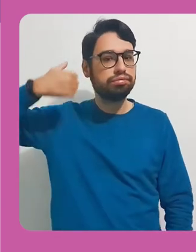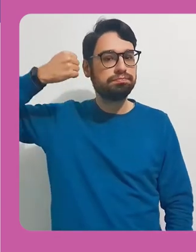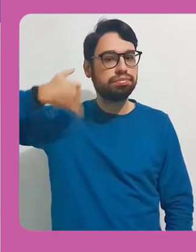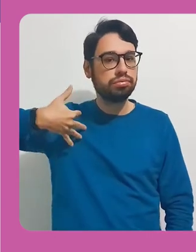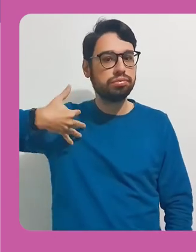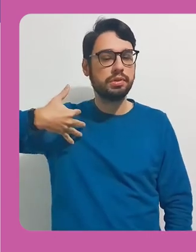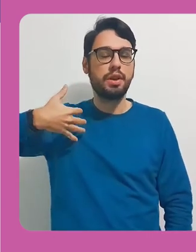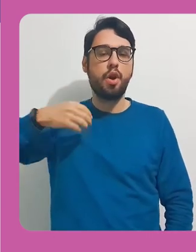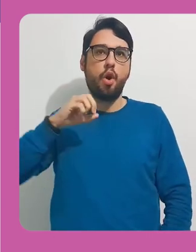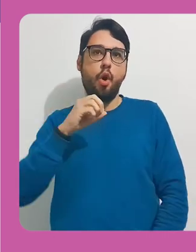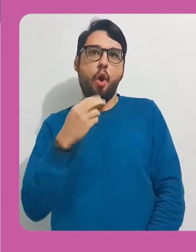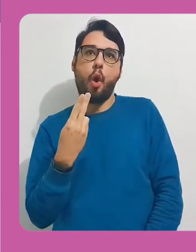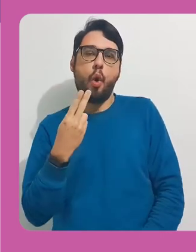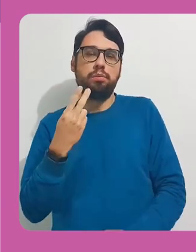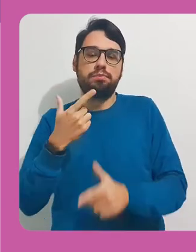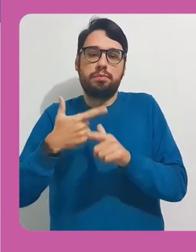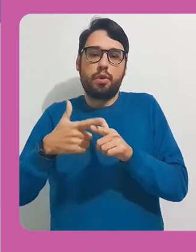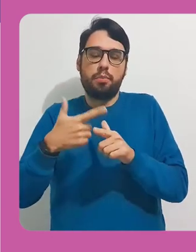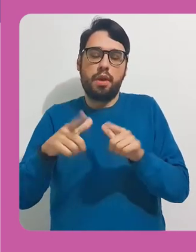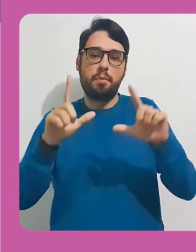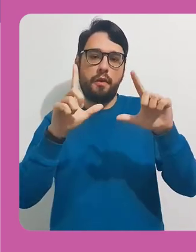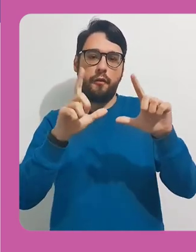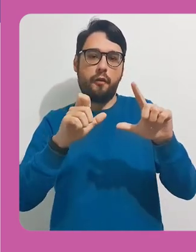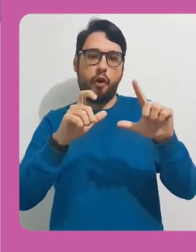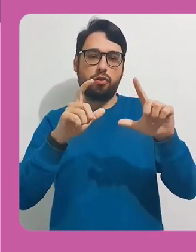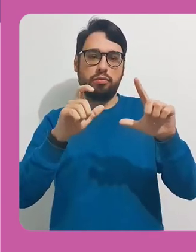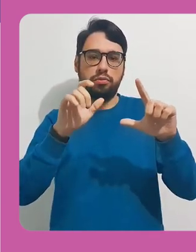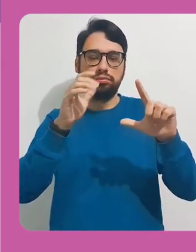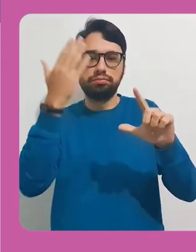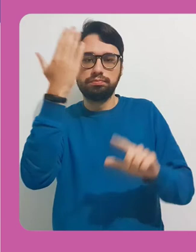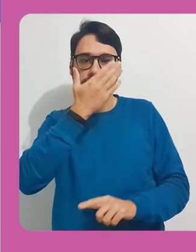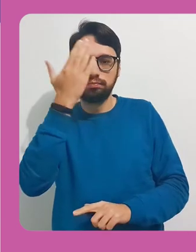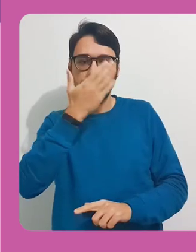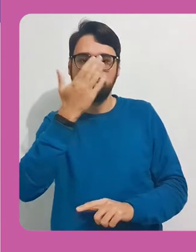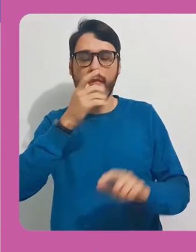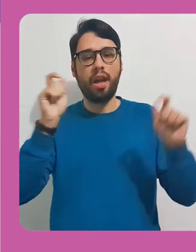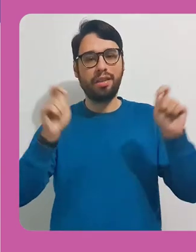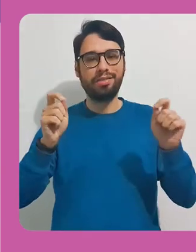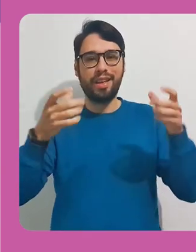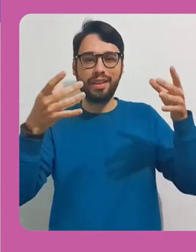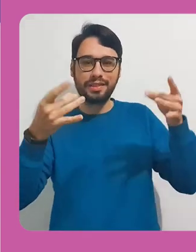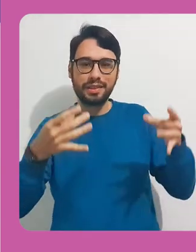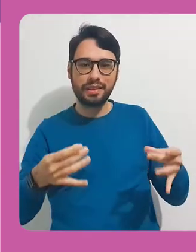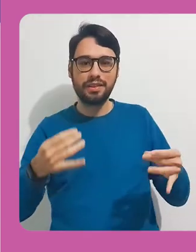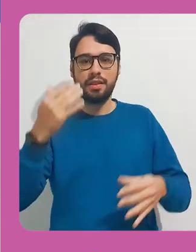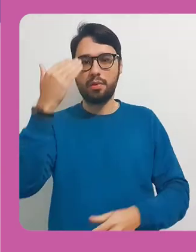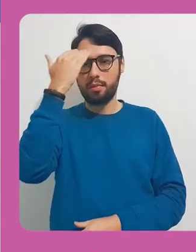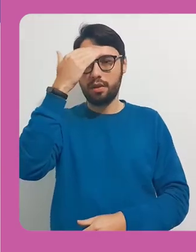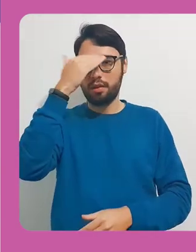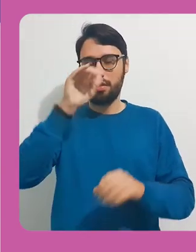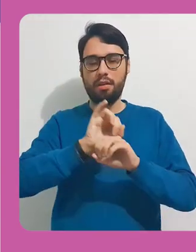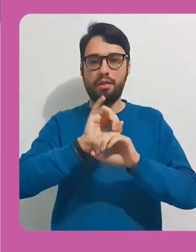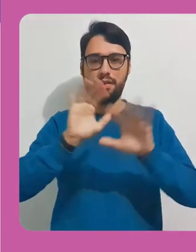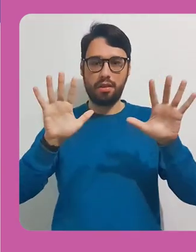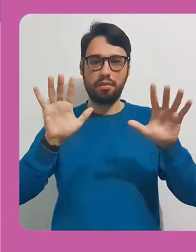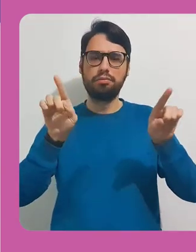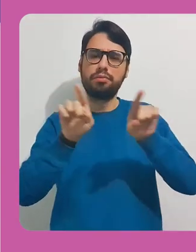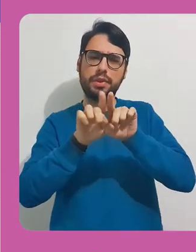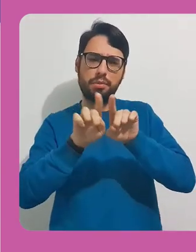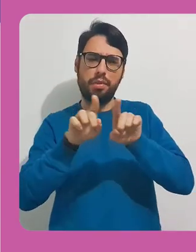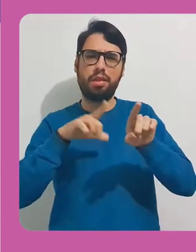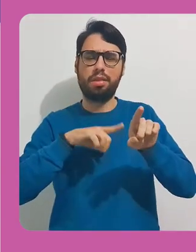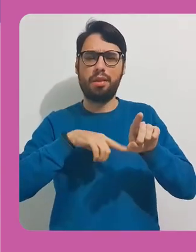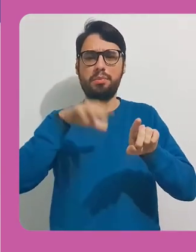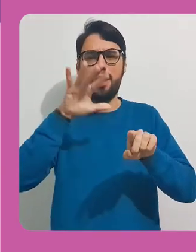Ou se a sua foto não aparecer, vai aparecer essa descrição aqui da imagem. Tem mais algumas informações que vocês